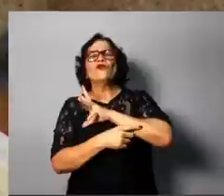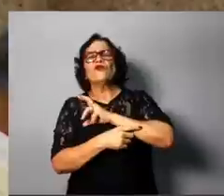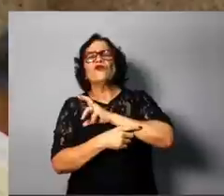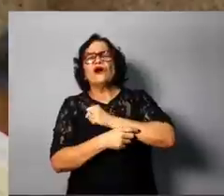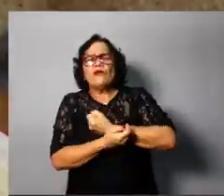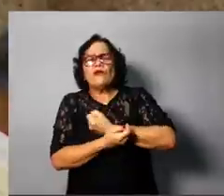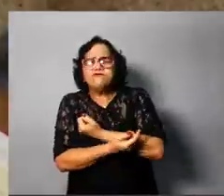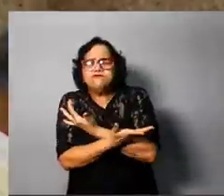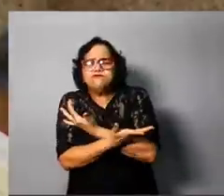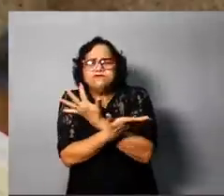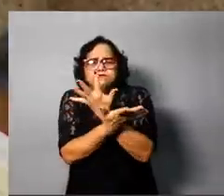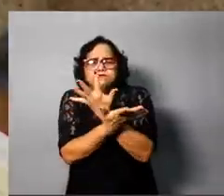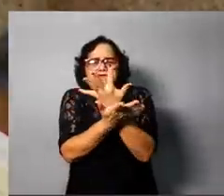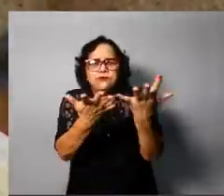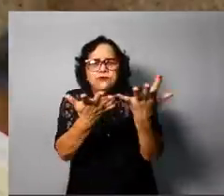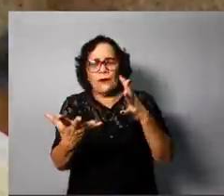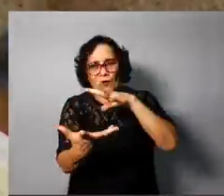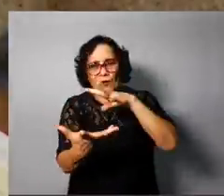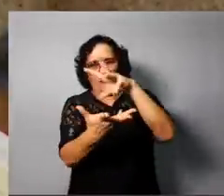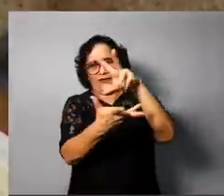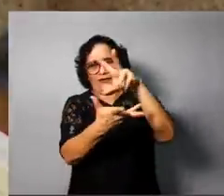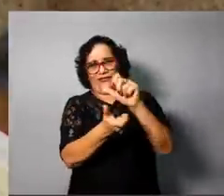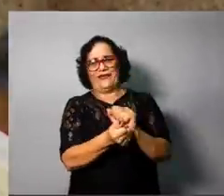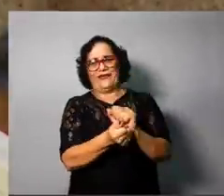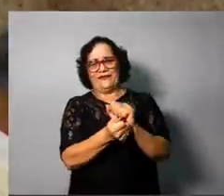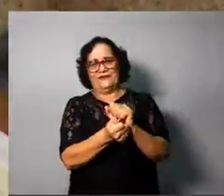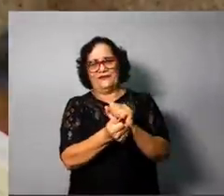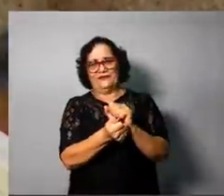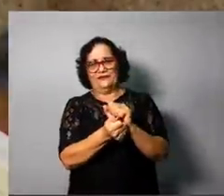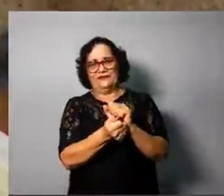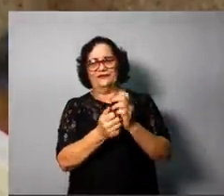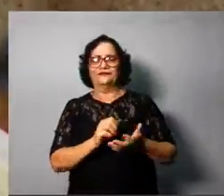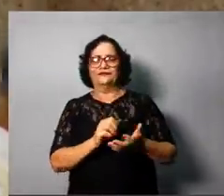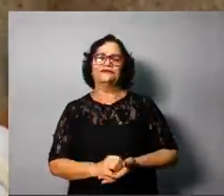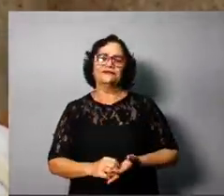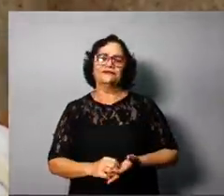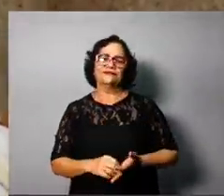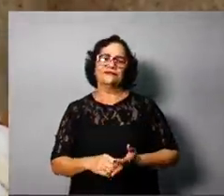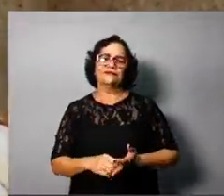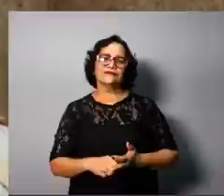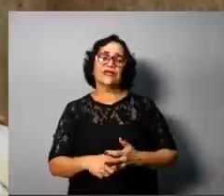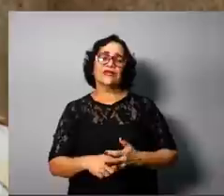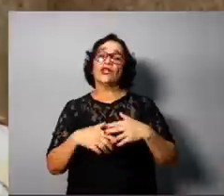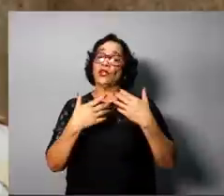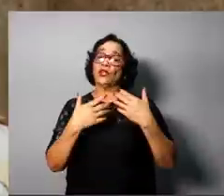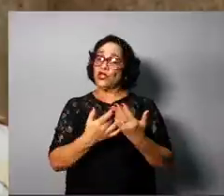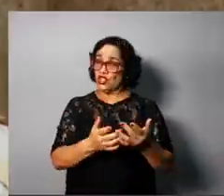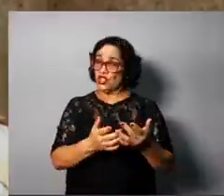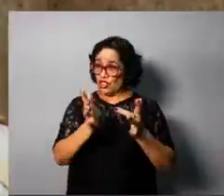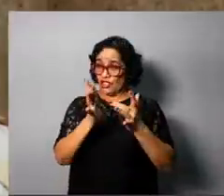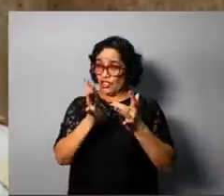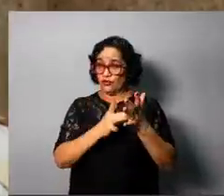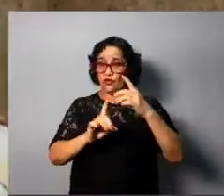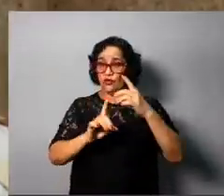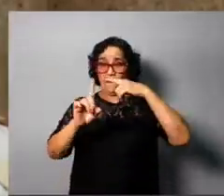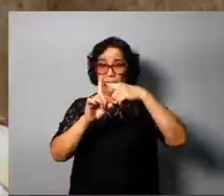humanidade. Quando ele for morto,